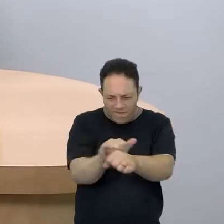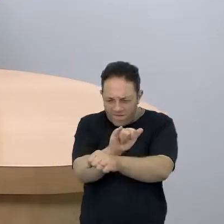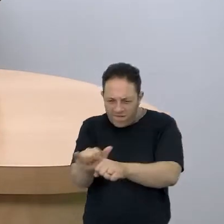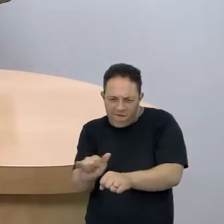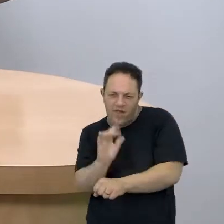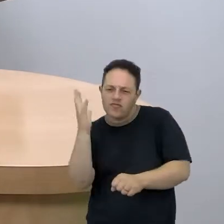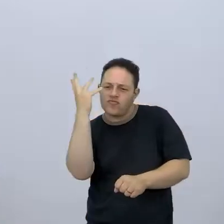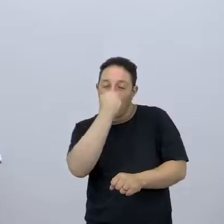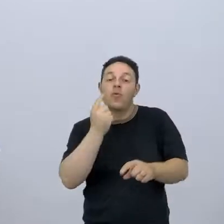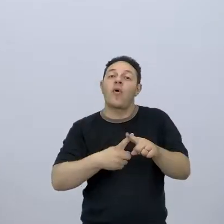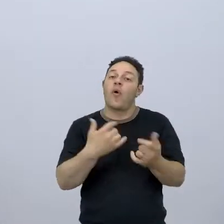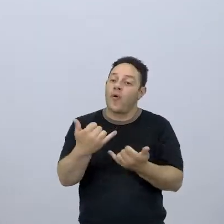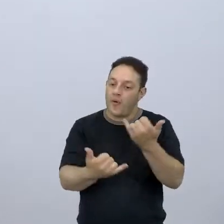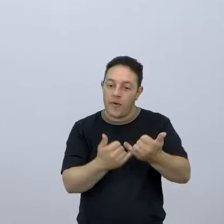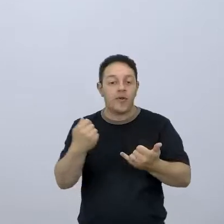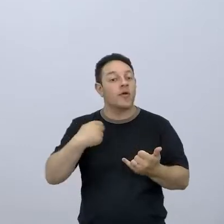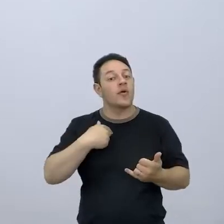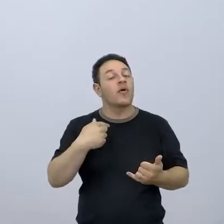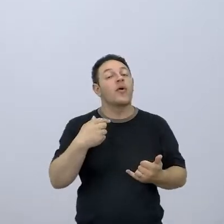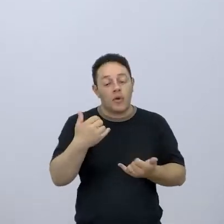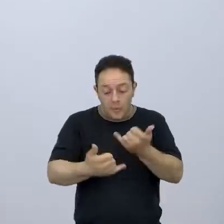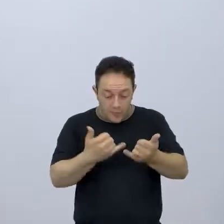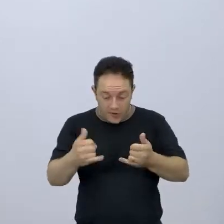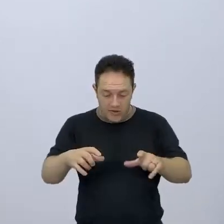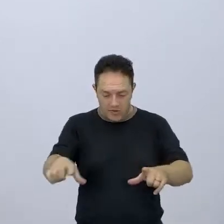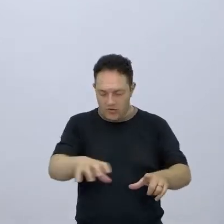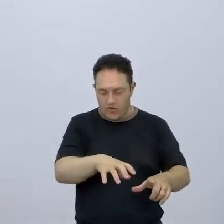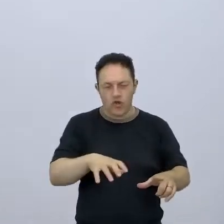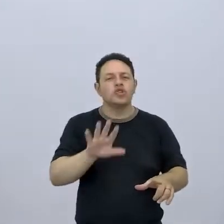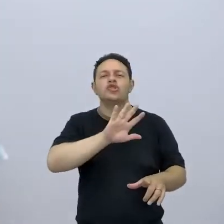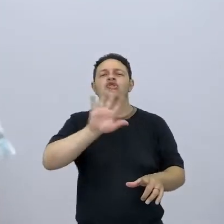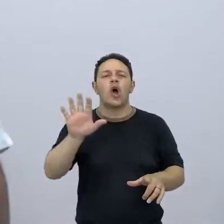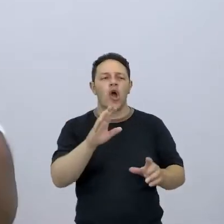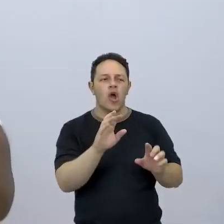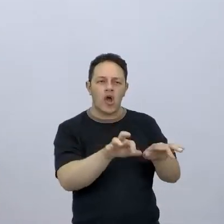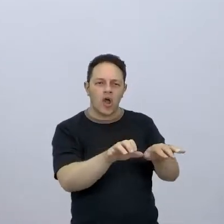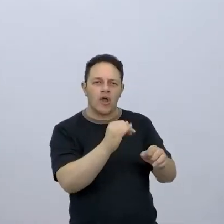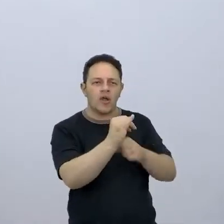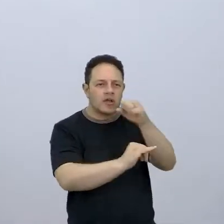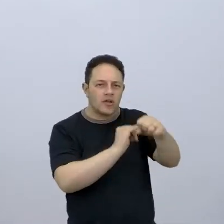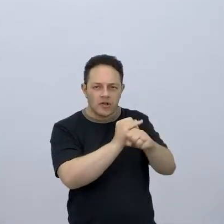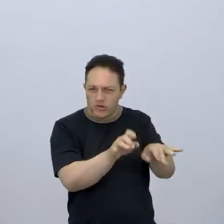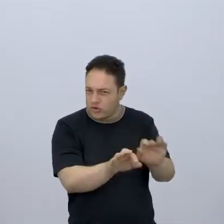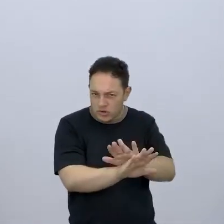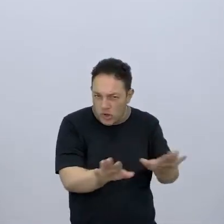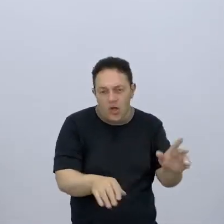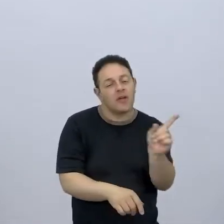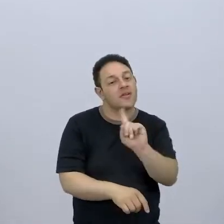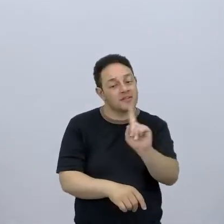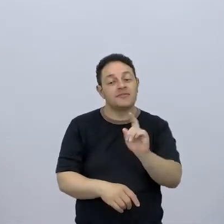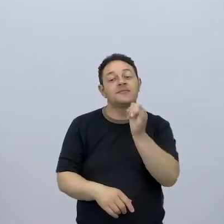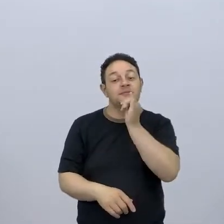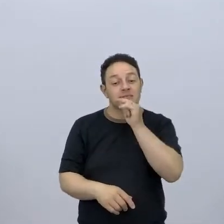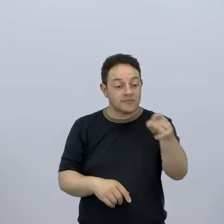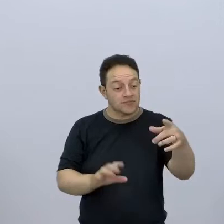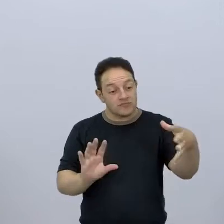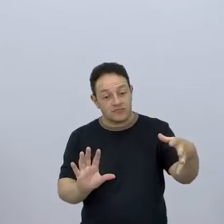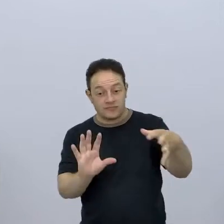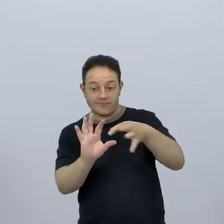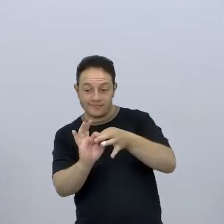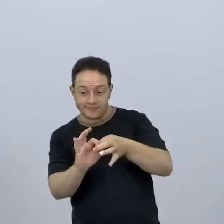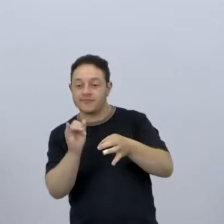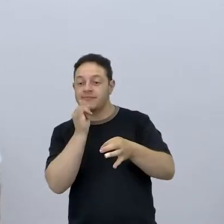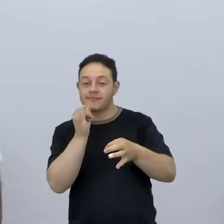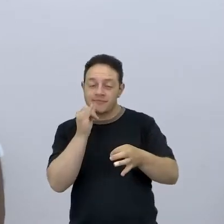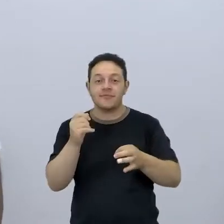porque quando a gente fala de jogo, a gente não tá falando somente de jogo digital, mas quando a gente faz a integração entre